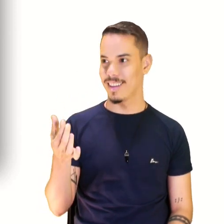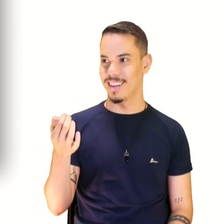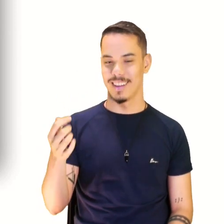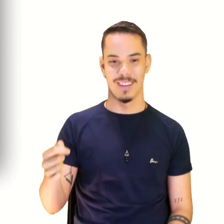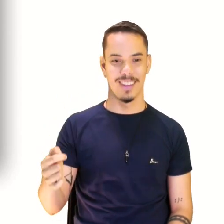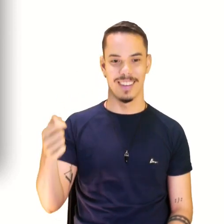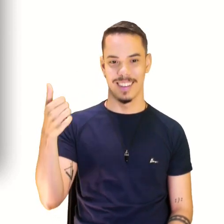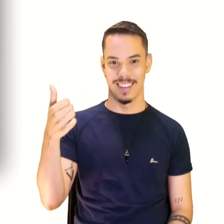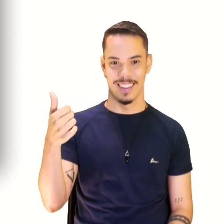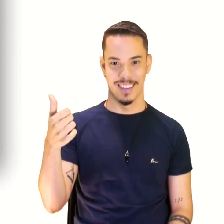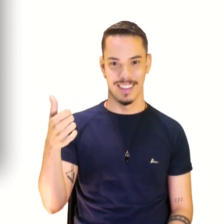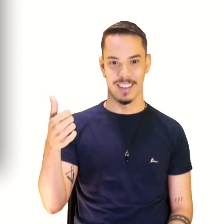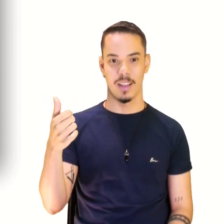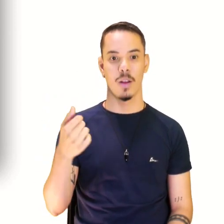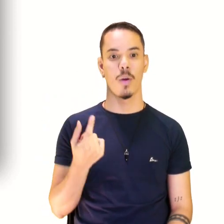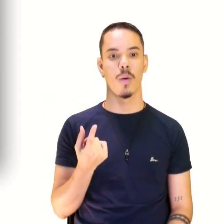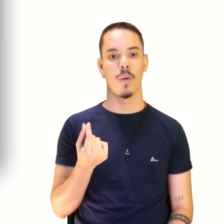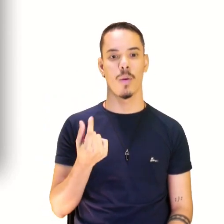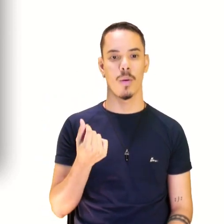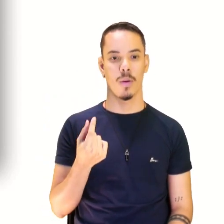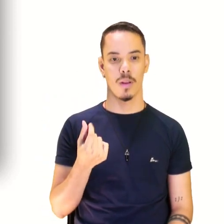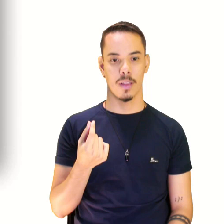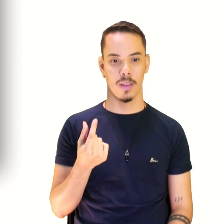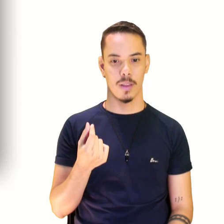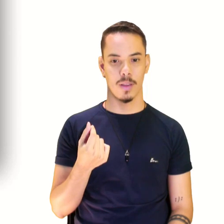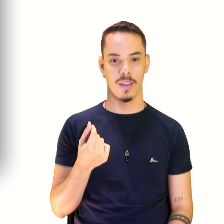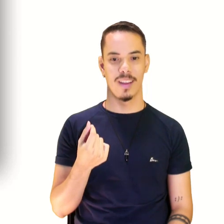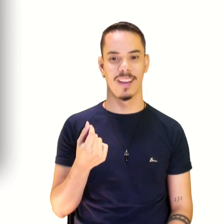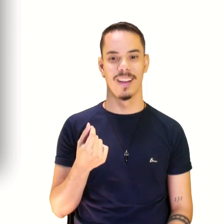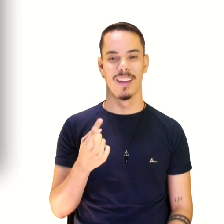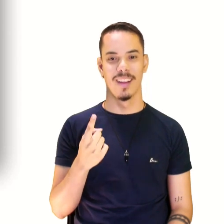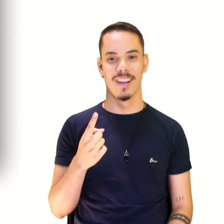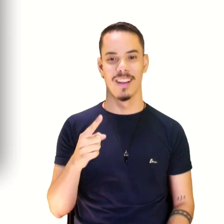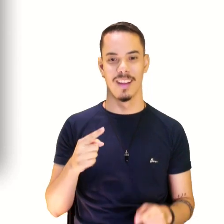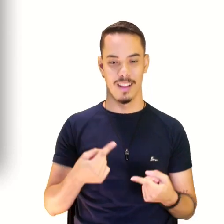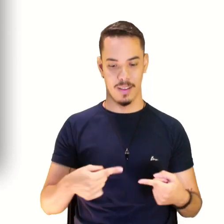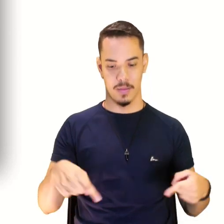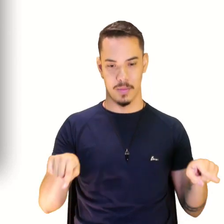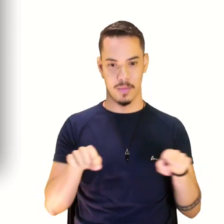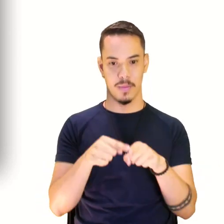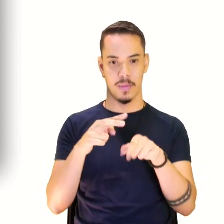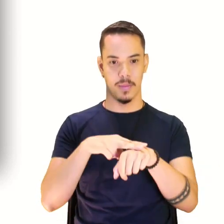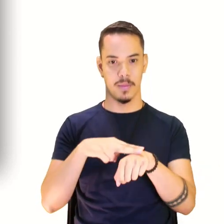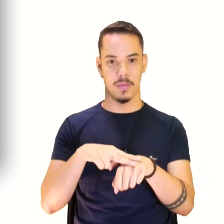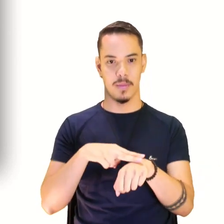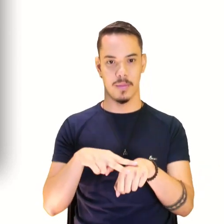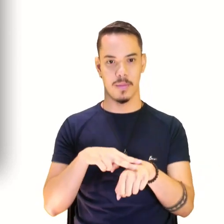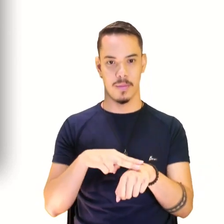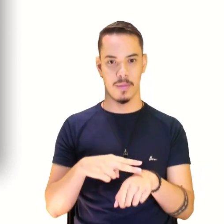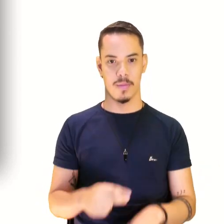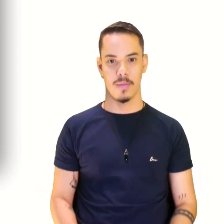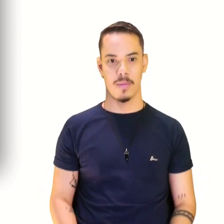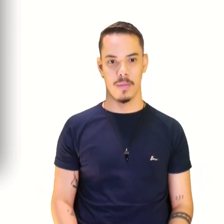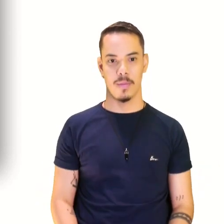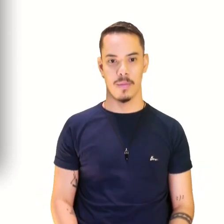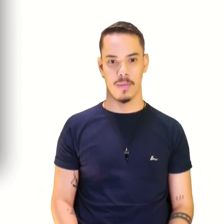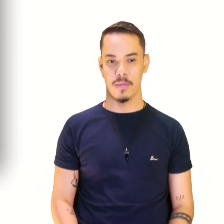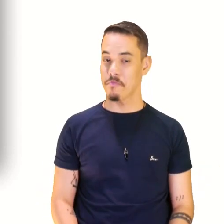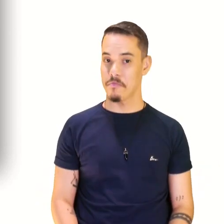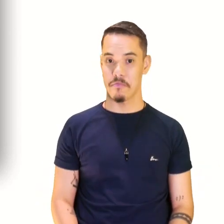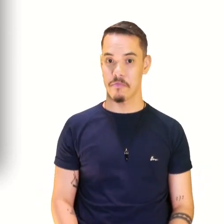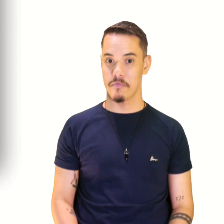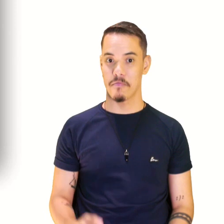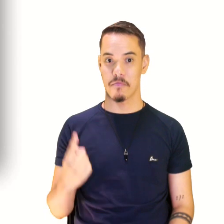uma pera? Quanto custa uma pera? Nada a ver. Será? Uma maçã custa 40 centavos. Uma